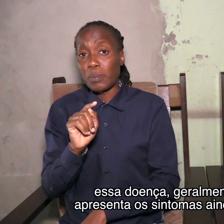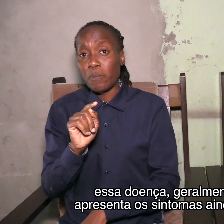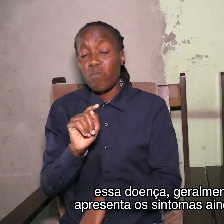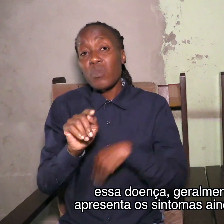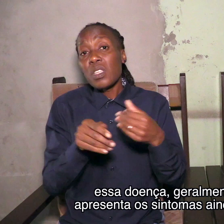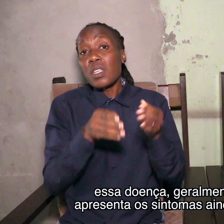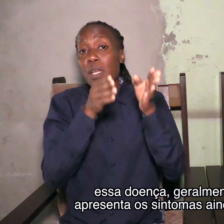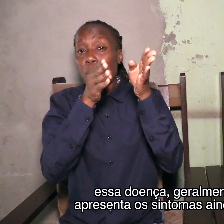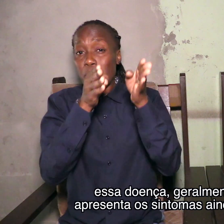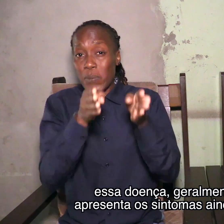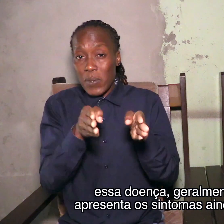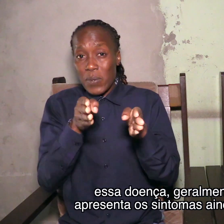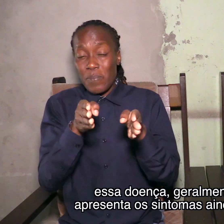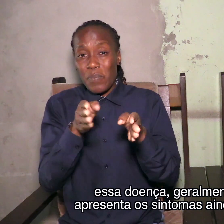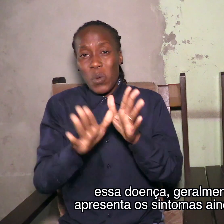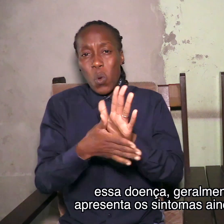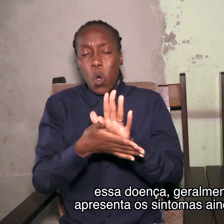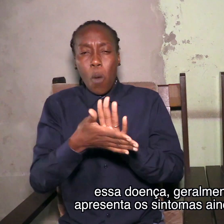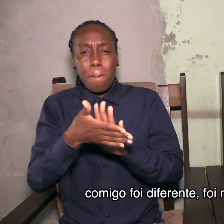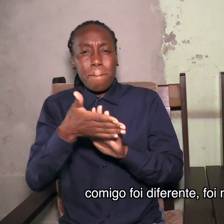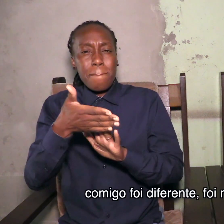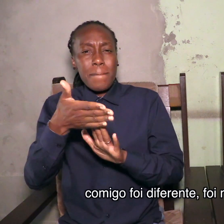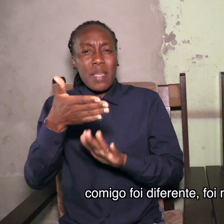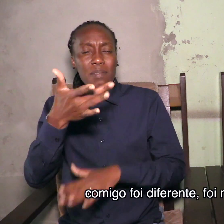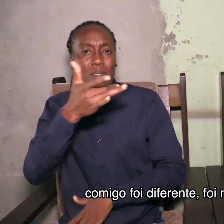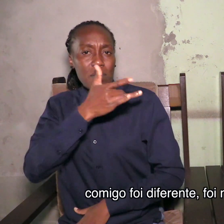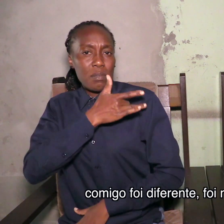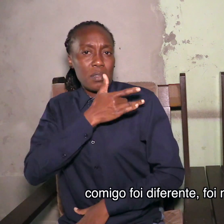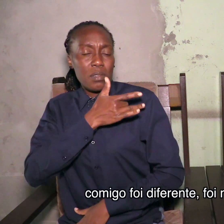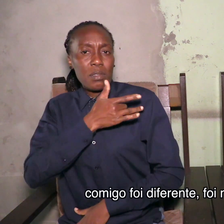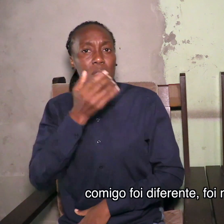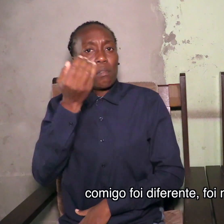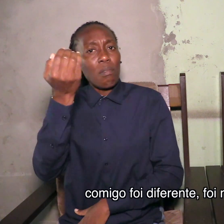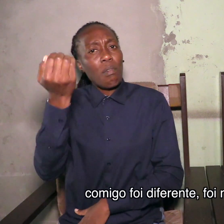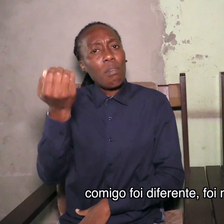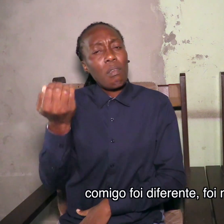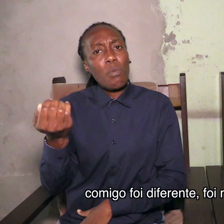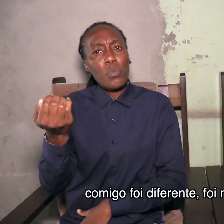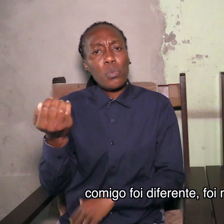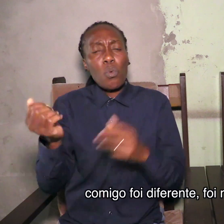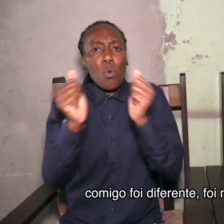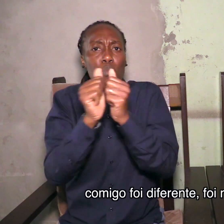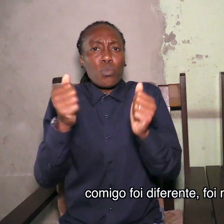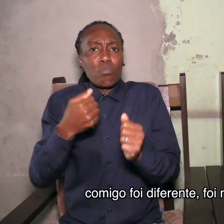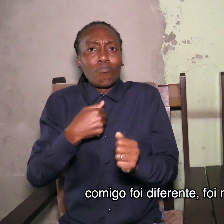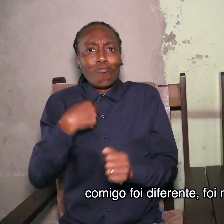a pessoa já tem os sintomas ainda criança, mas comigo foi diferente, foi numa fase